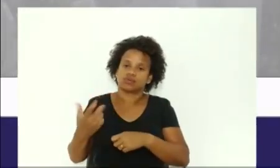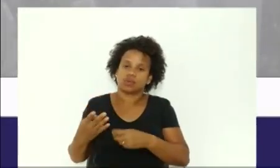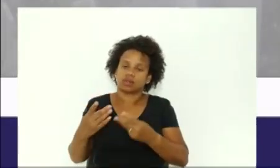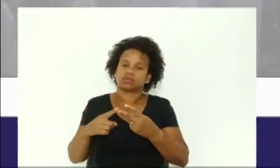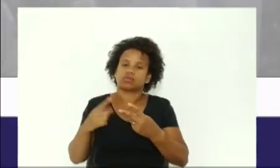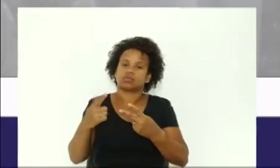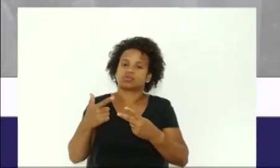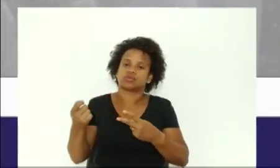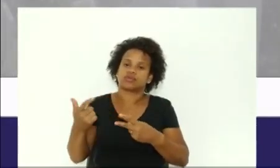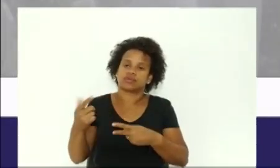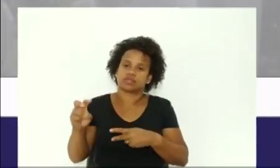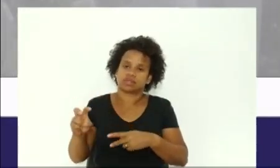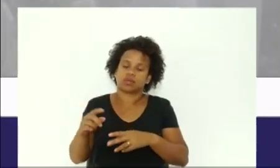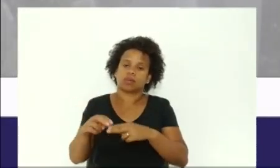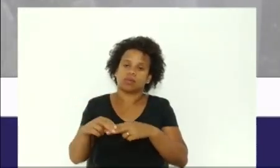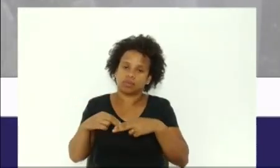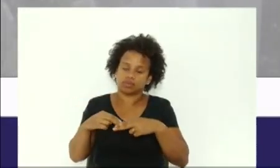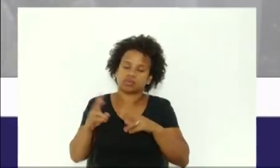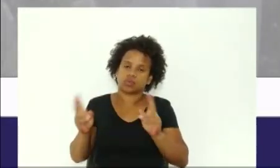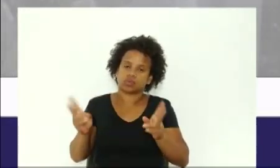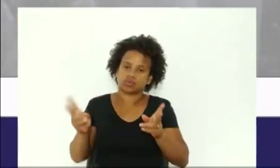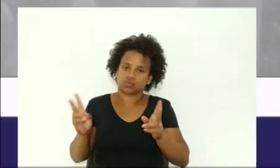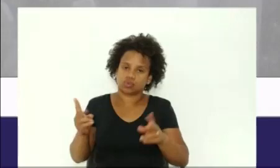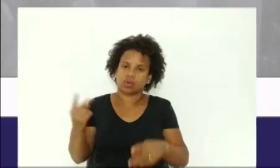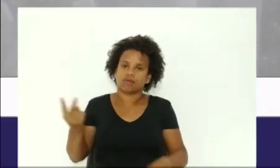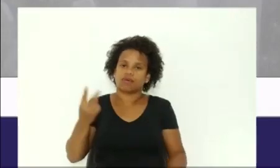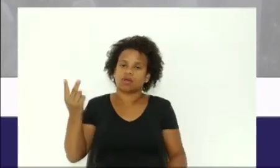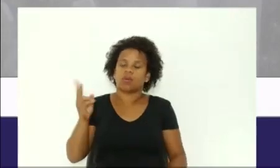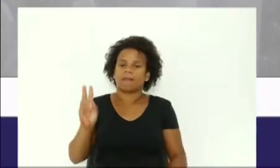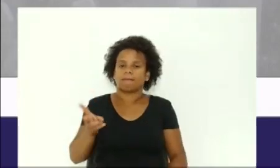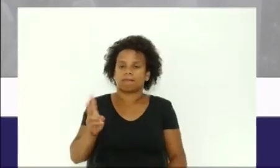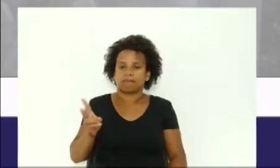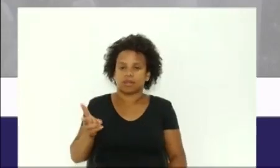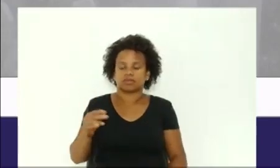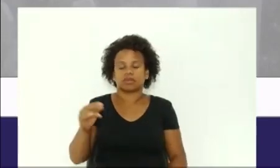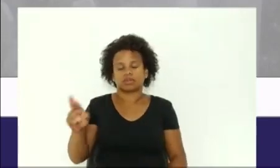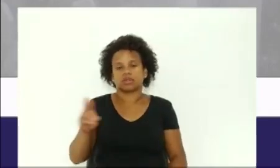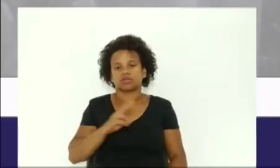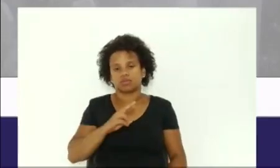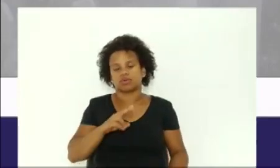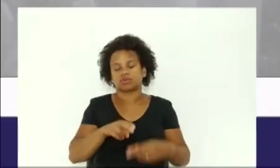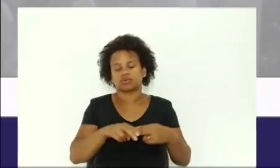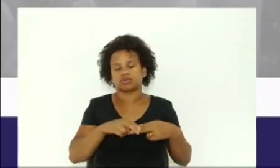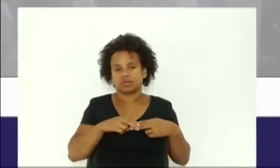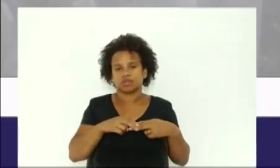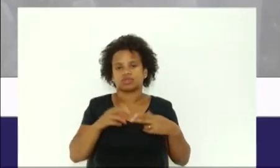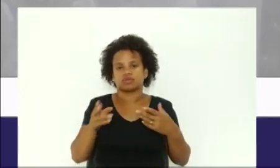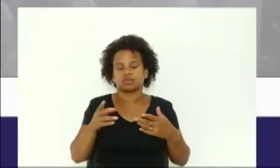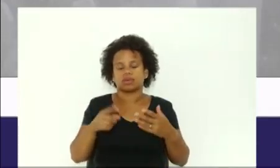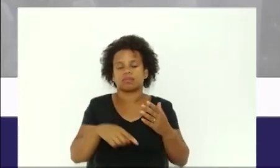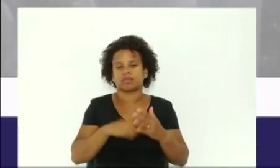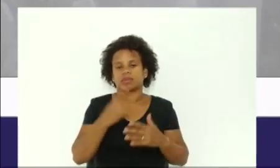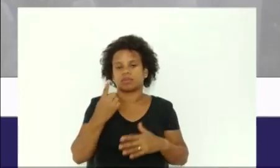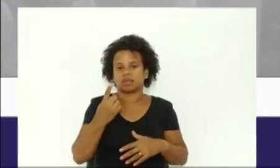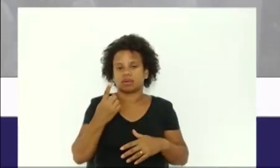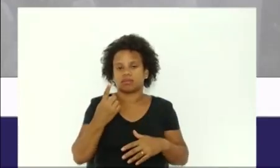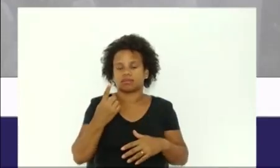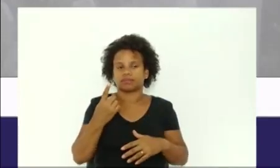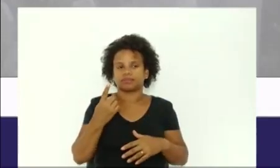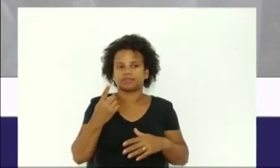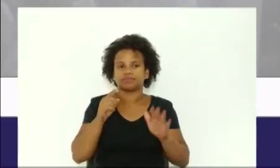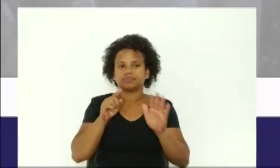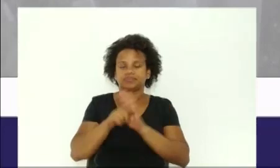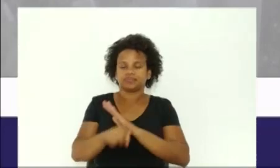isso se manteve o mesmo valor. Então, essa foi a justificativa da primeira